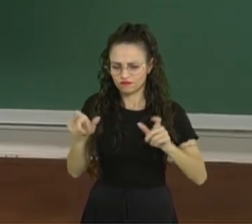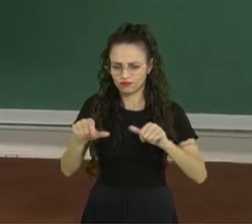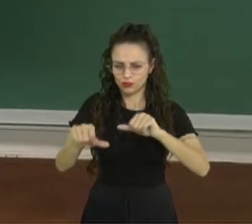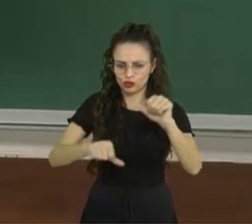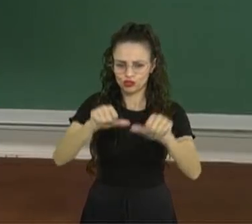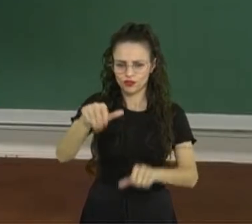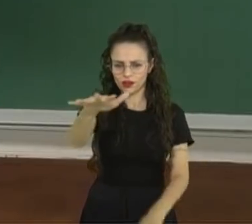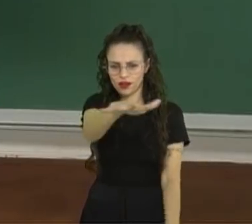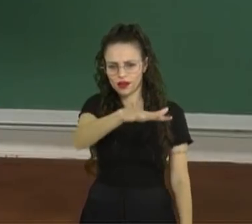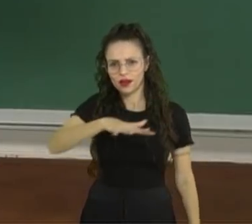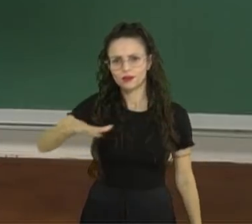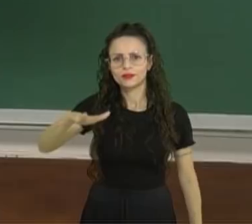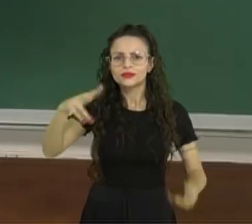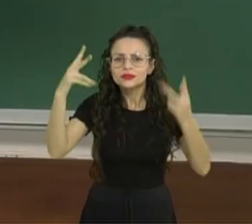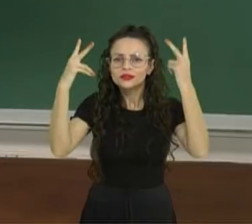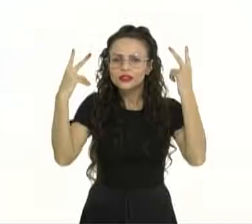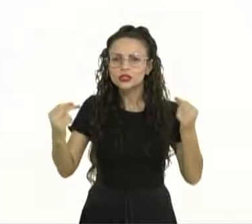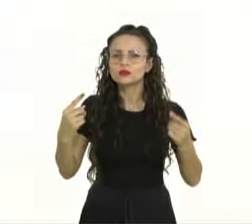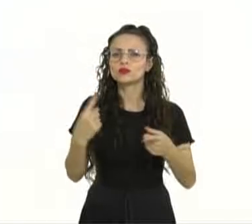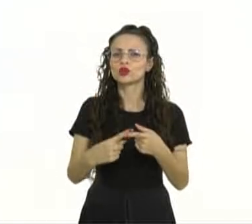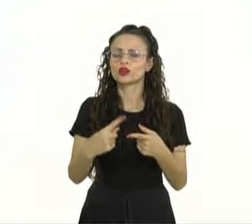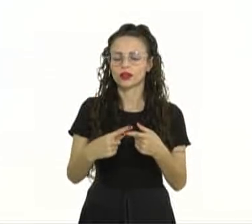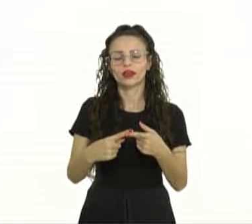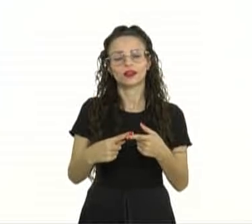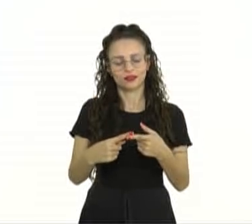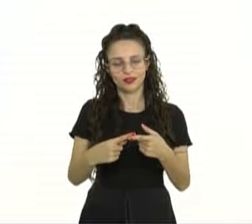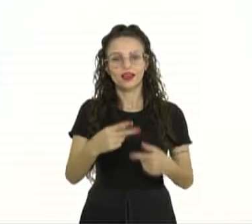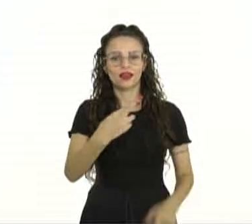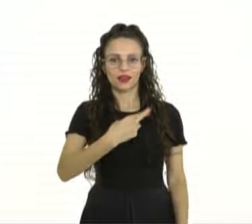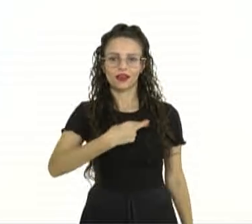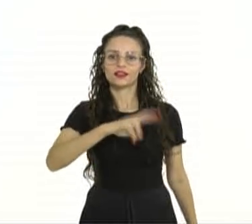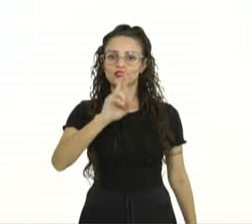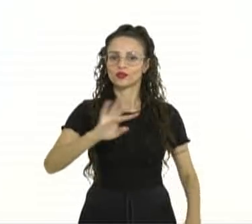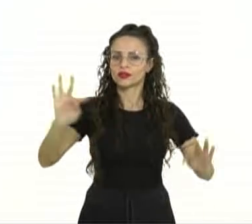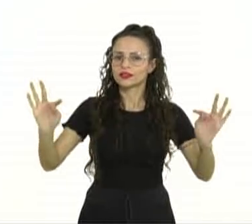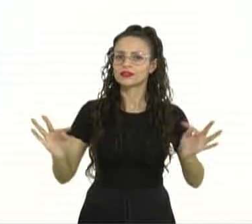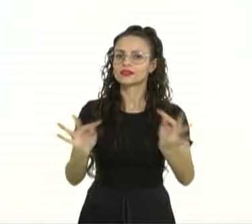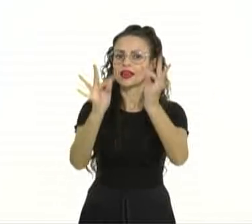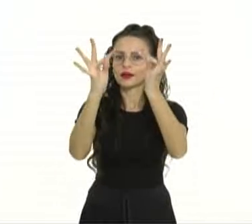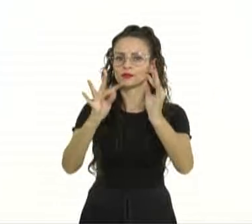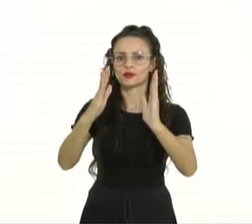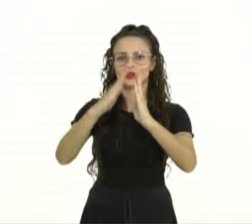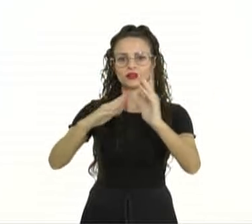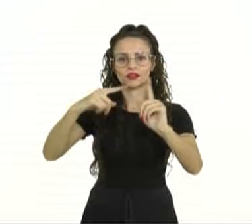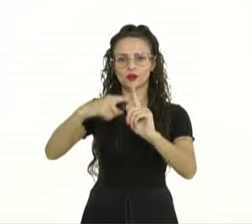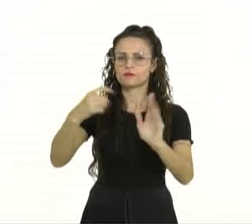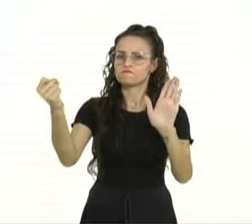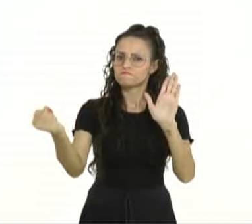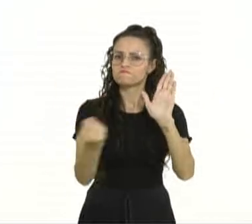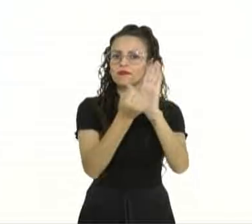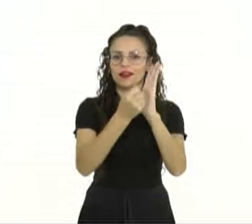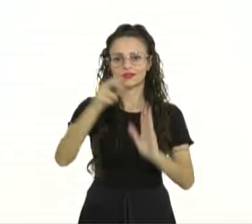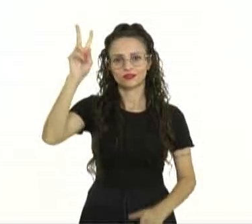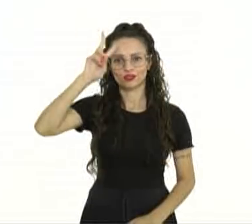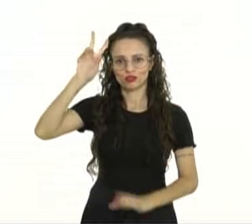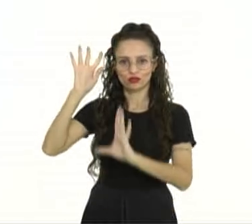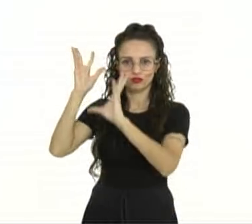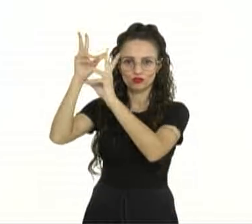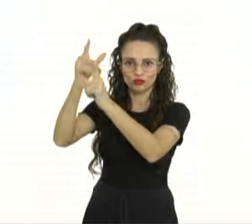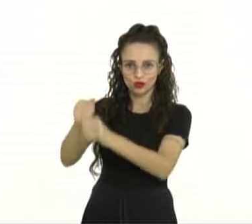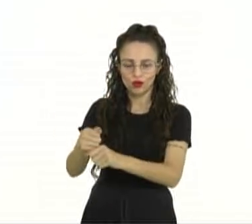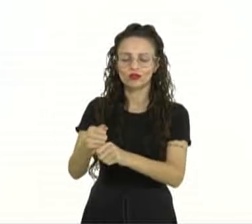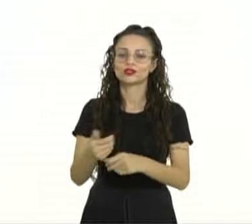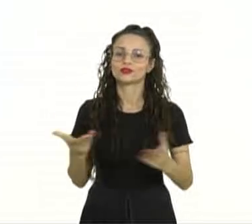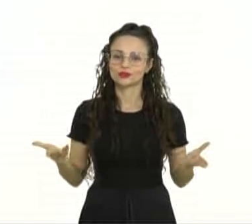totalmente o meio natural é a religiosidade, com templos, igrejas que marcam o espaço histórico quanto